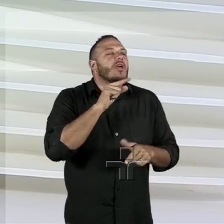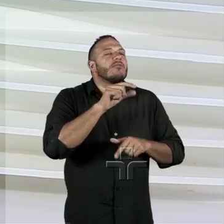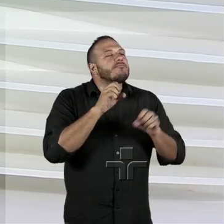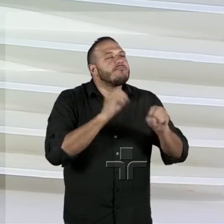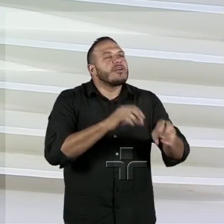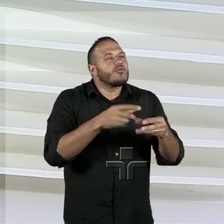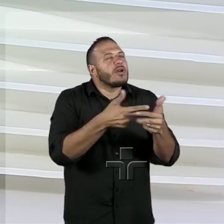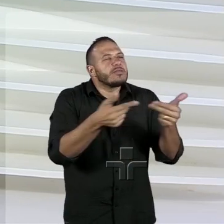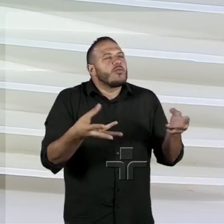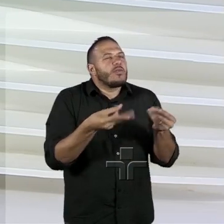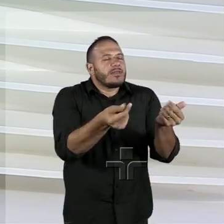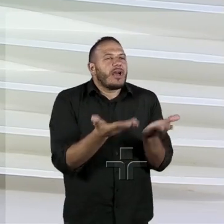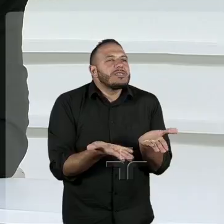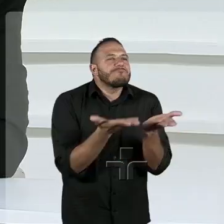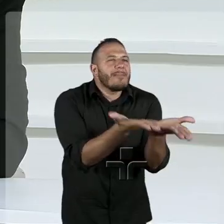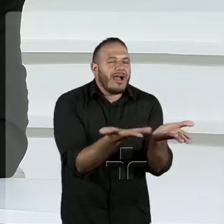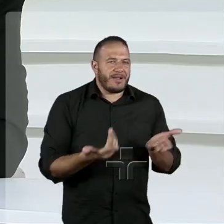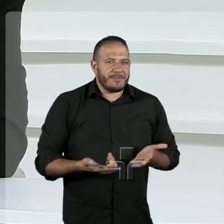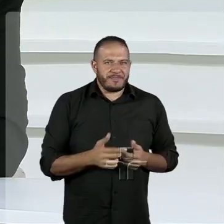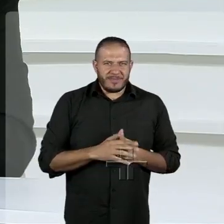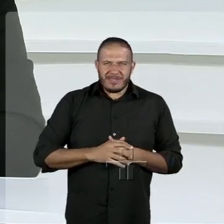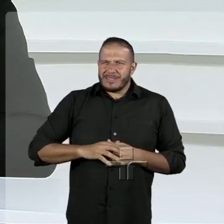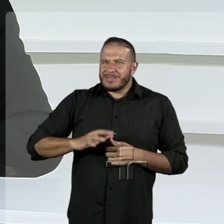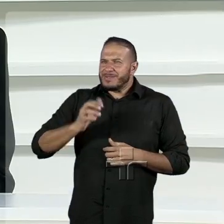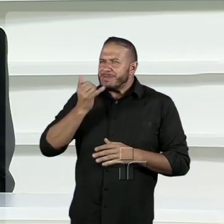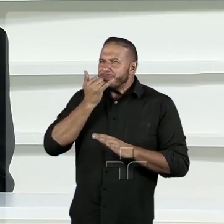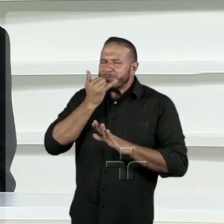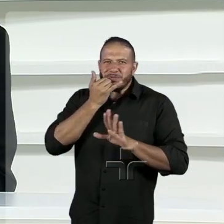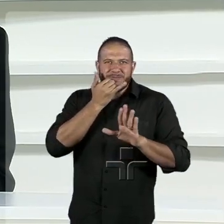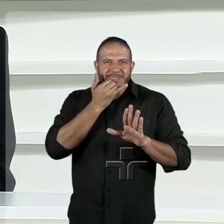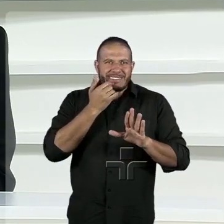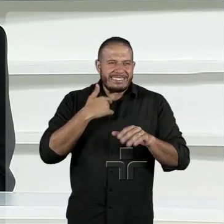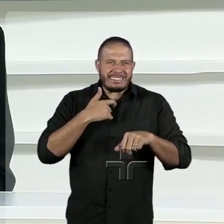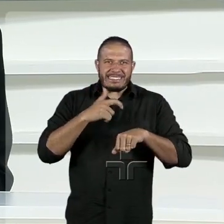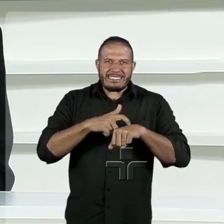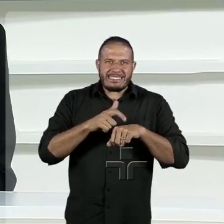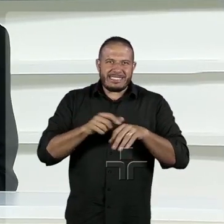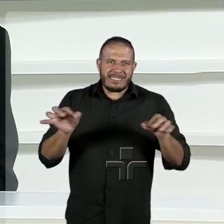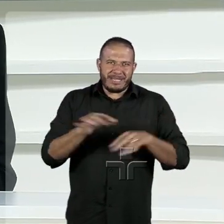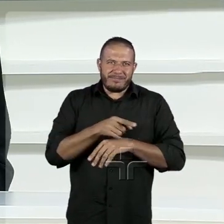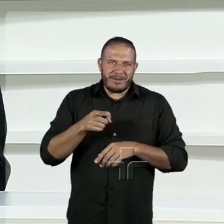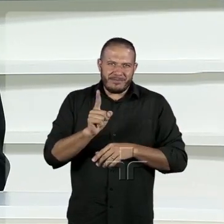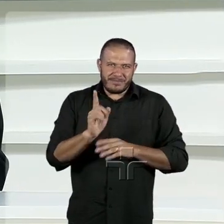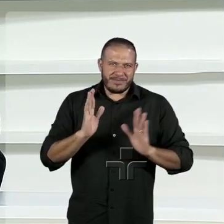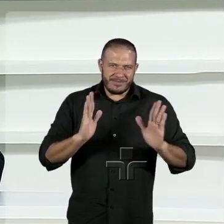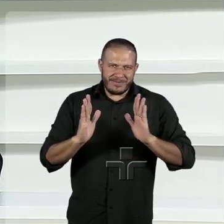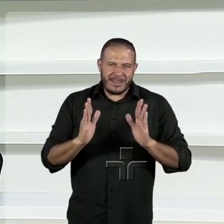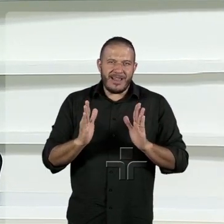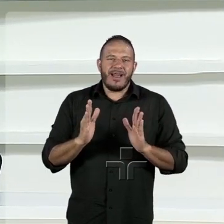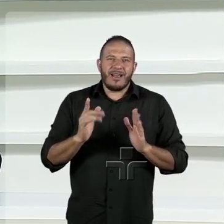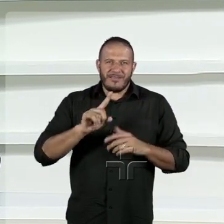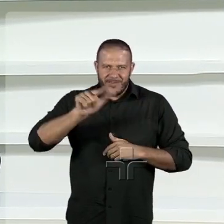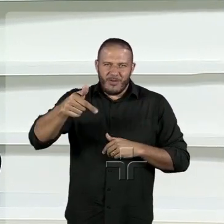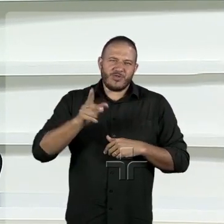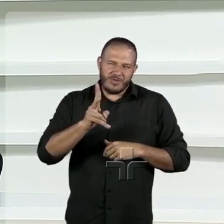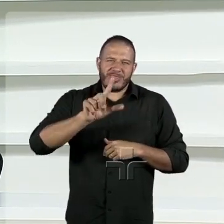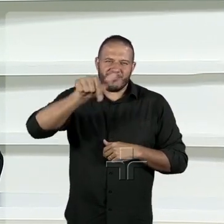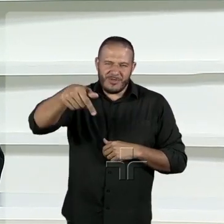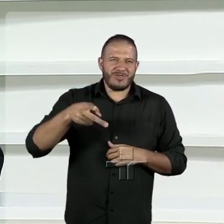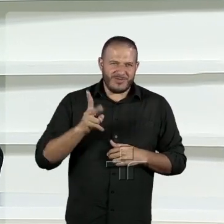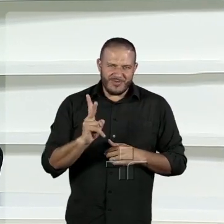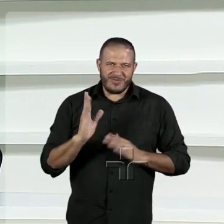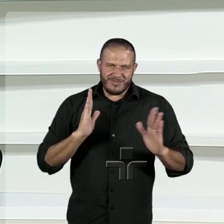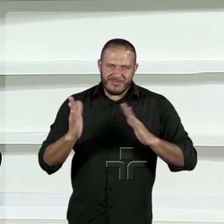educação para esses jovens. Mas dá para fazer tudo isso? Desculpe, Evaldo, a gente está terminando, a gente vai continuar a conversa no próximo